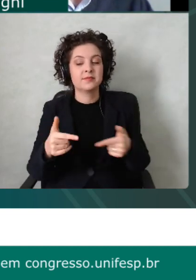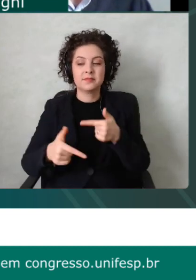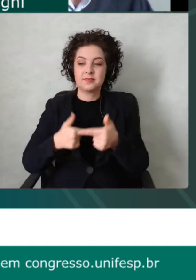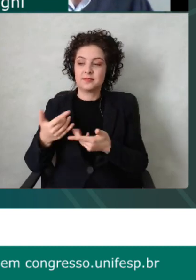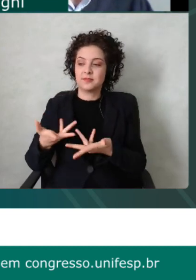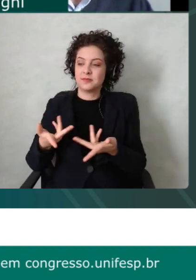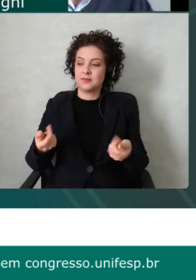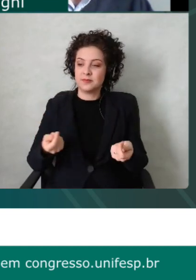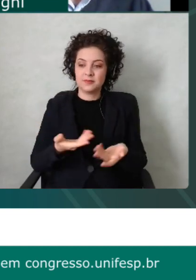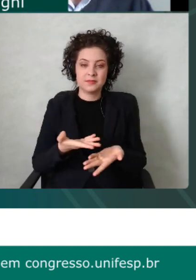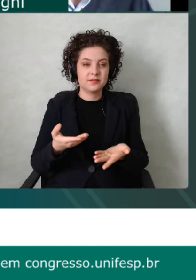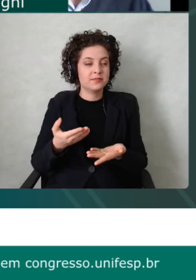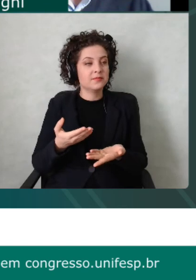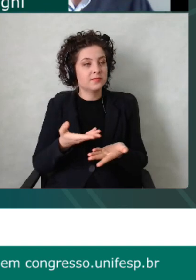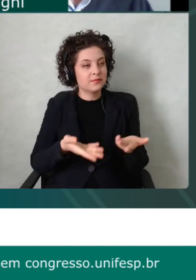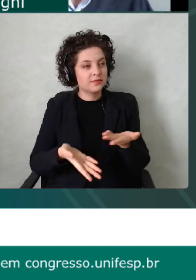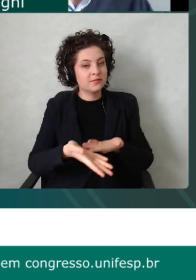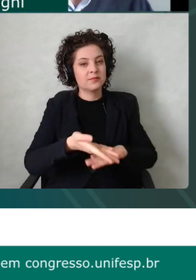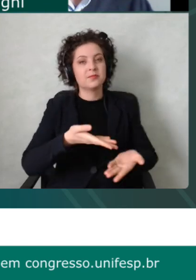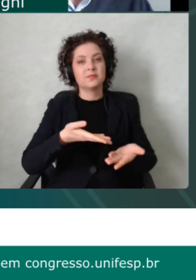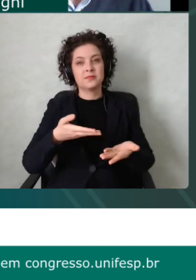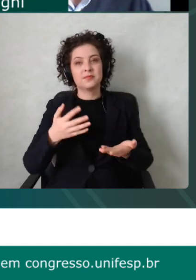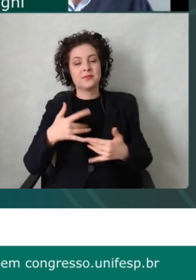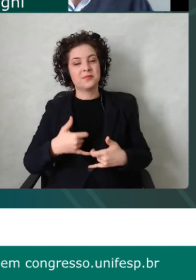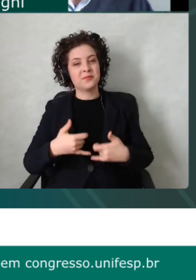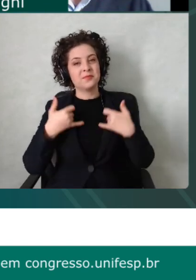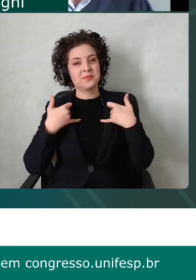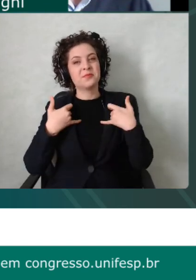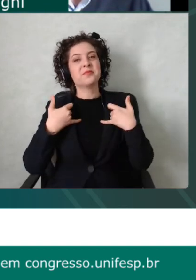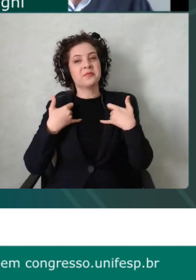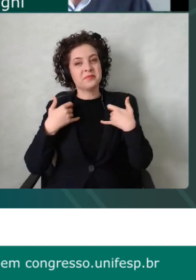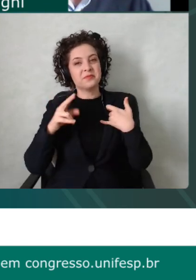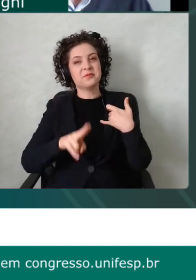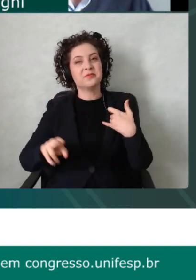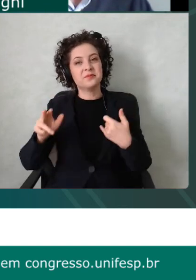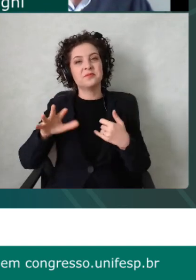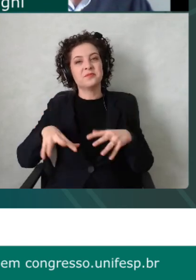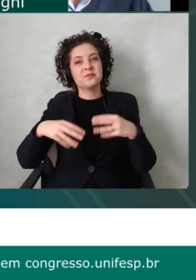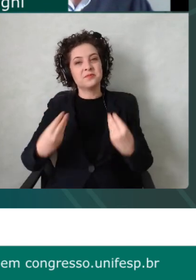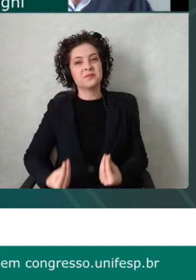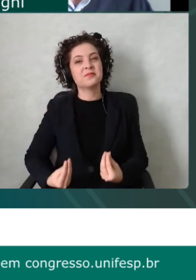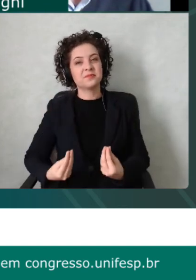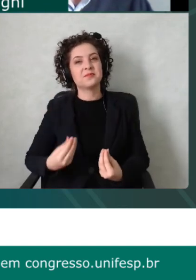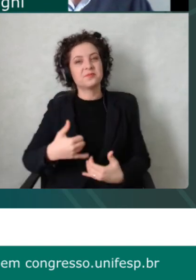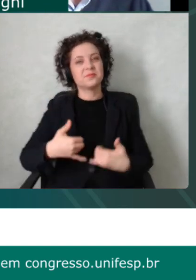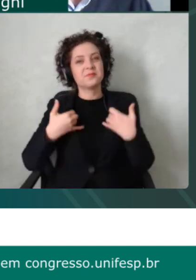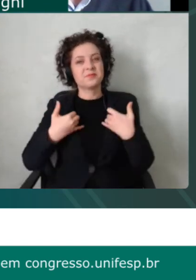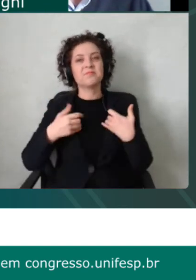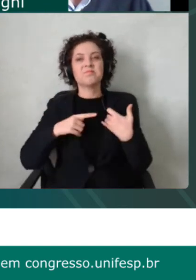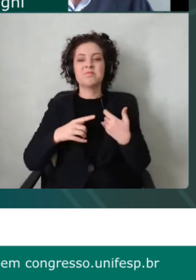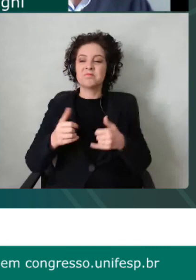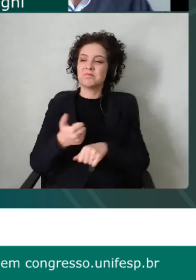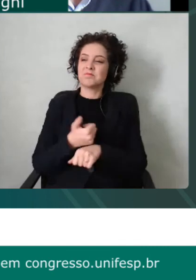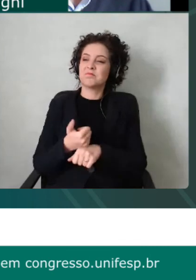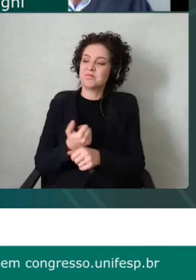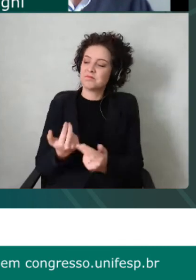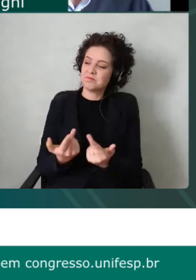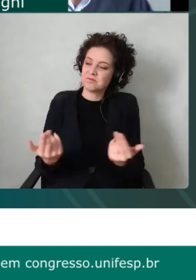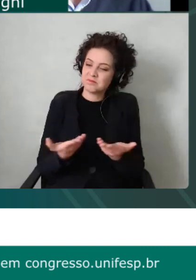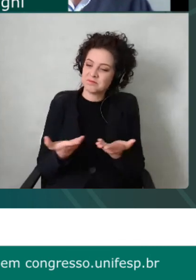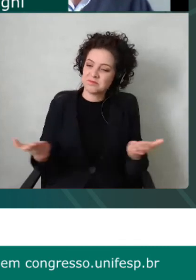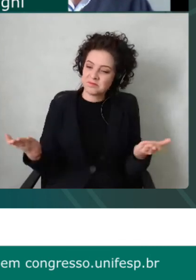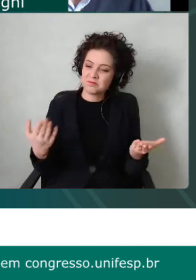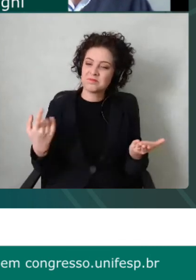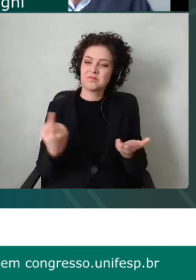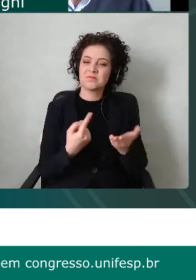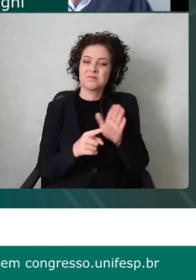um orgulho para a Escola Paulista de Medicina, para a Universidade Federal de São Paulo, ter gente como vocês e todos que vocês representam aqui.